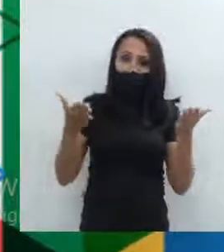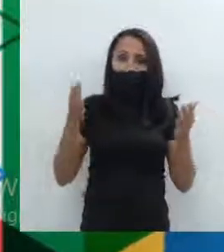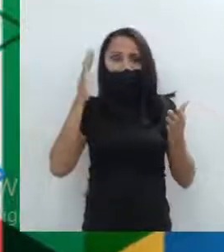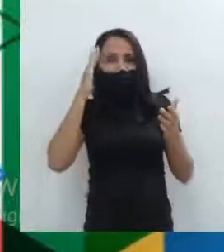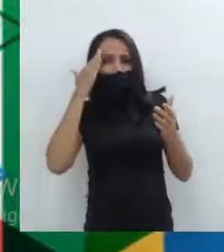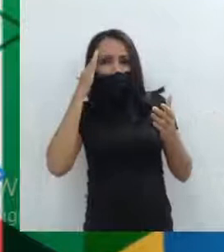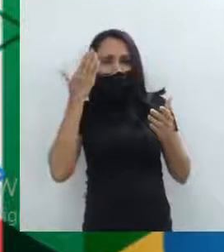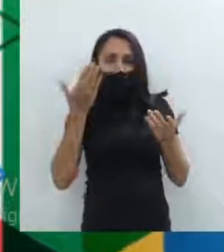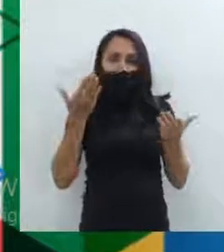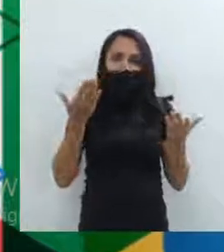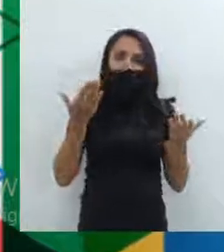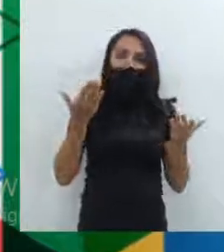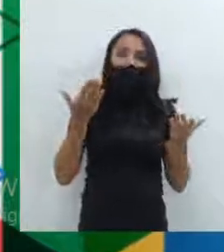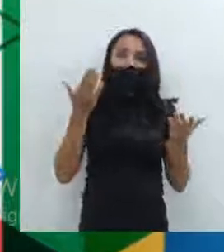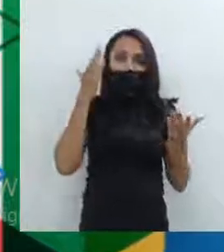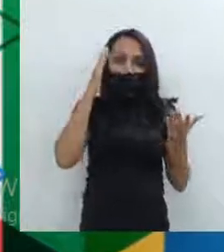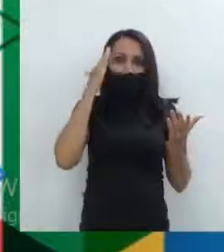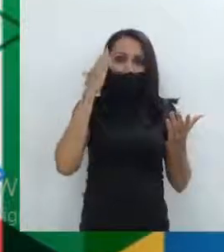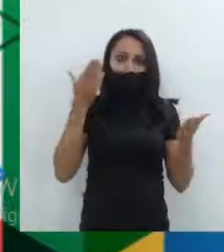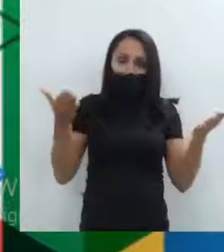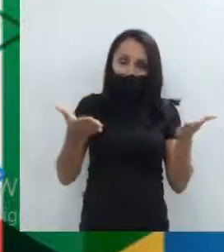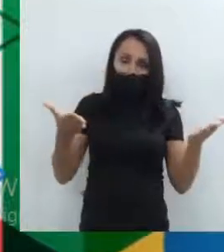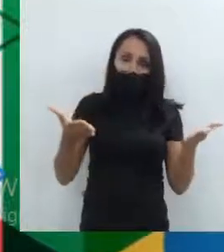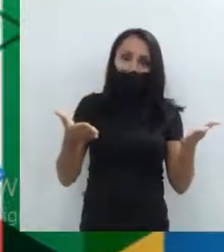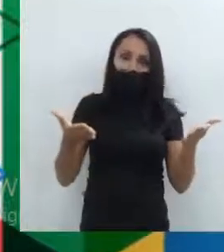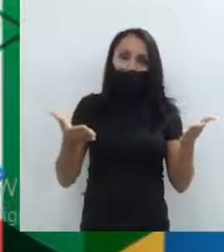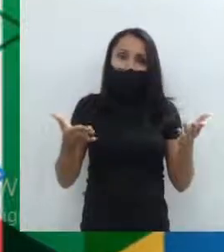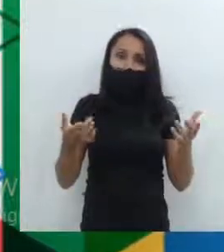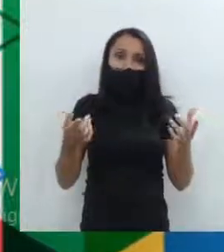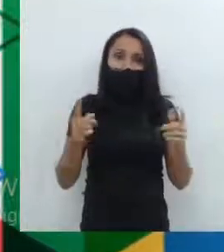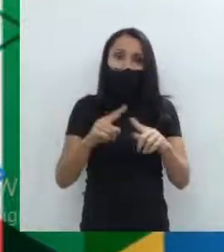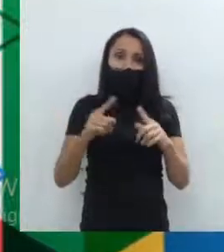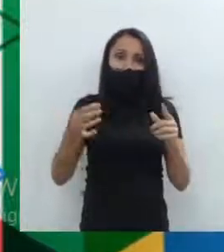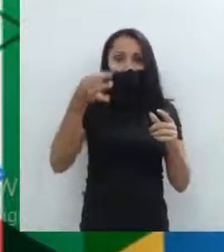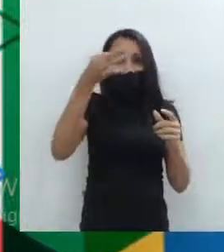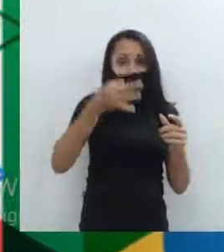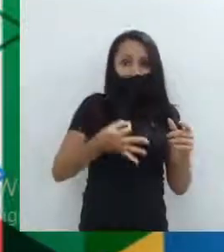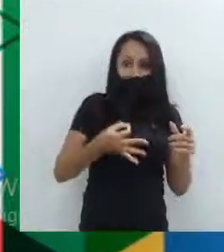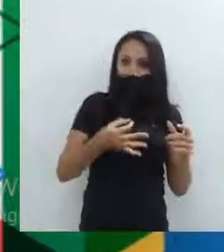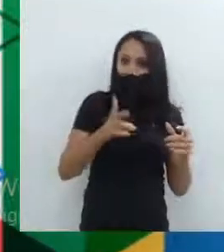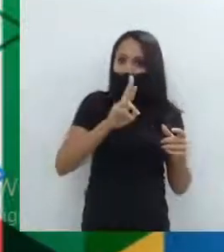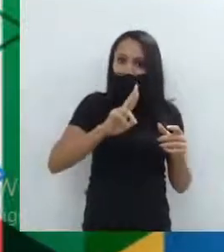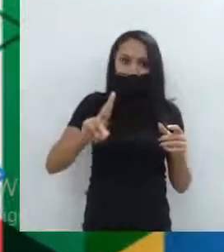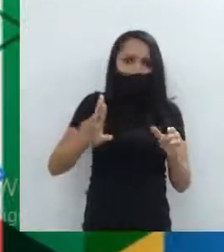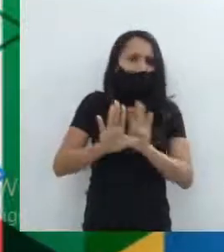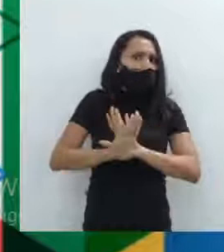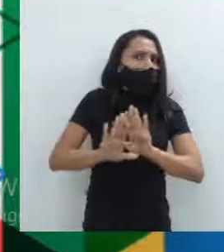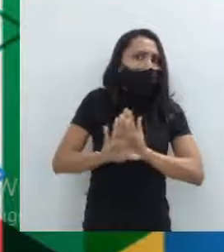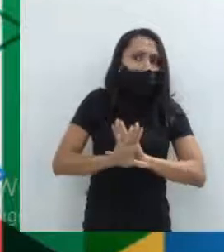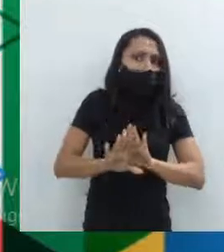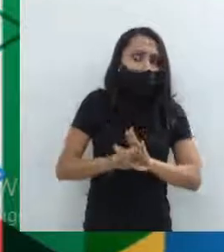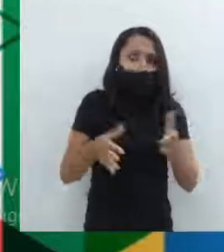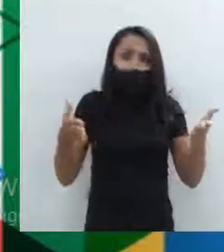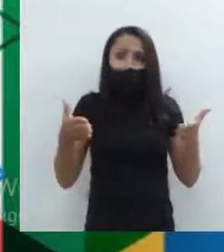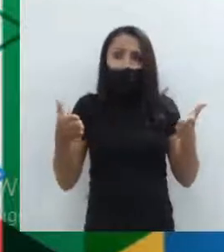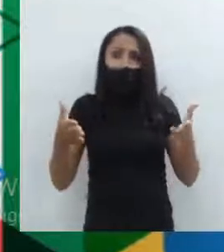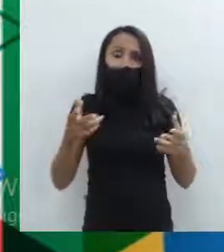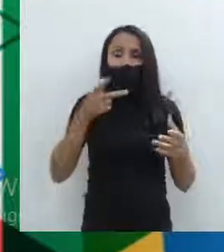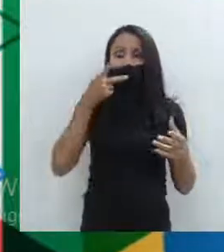que é o mito hoje, mas ela não se torna exatamente uma religião. Hoje você não vai chegar e dizer